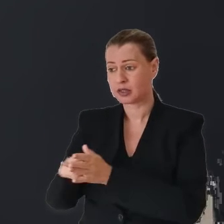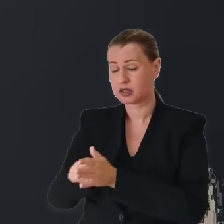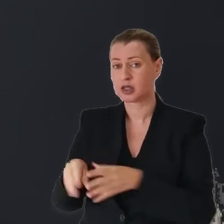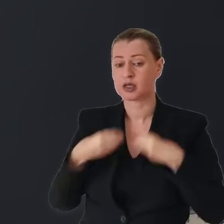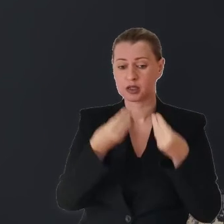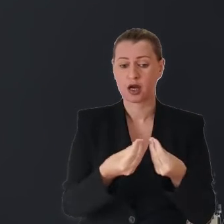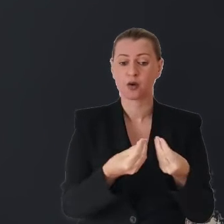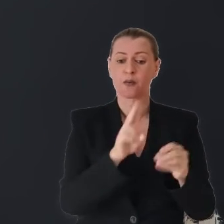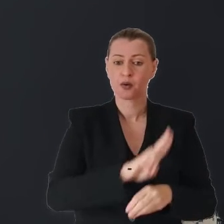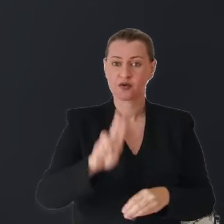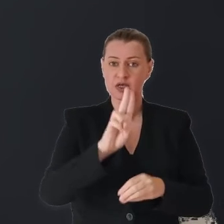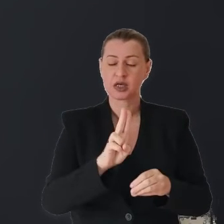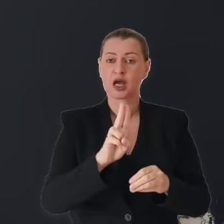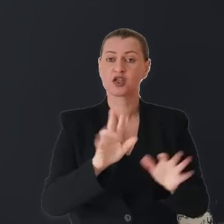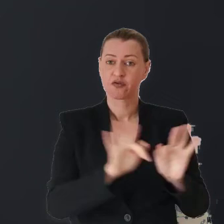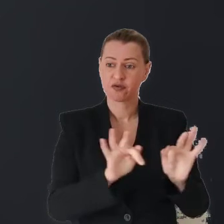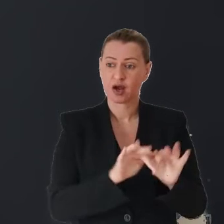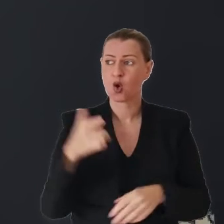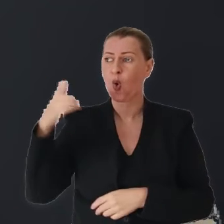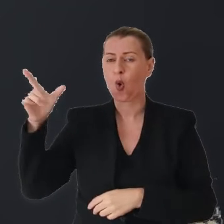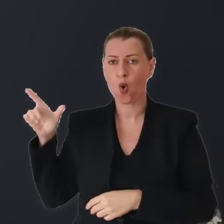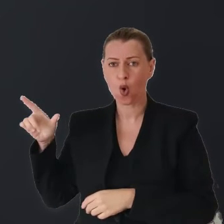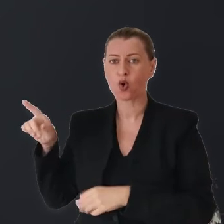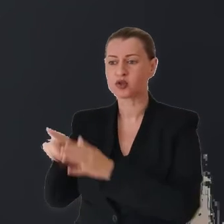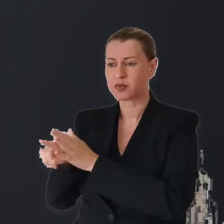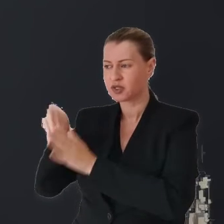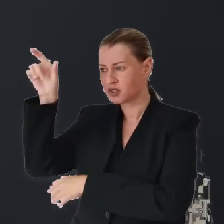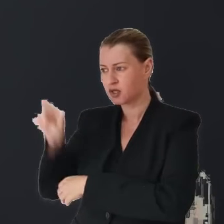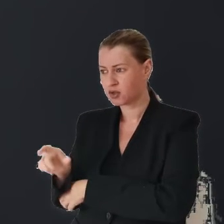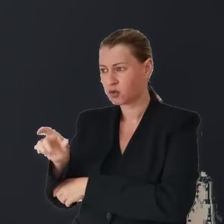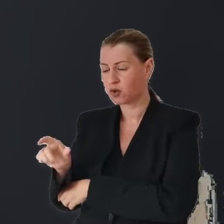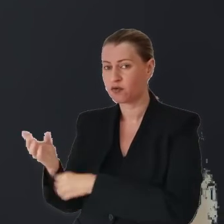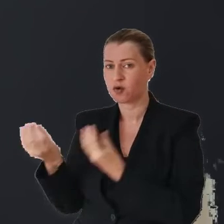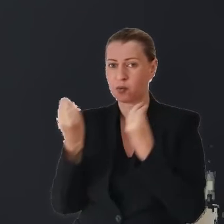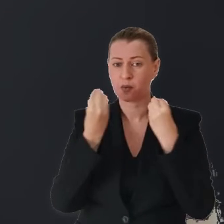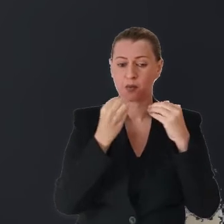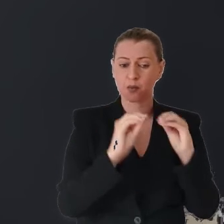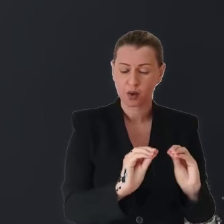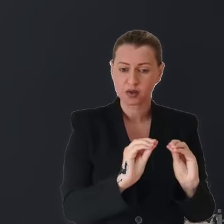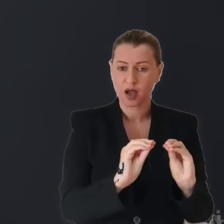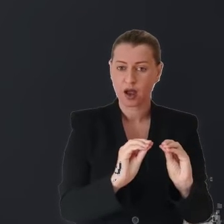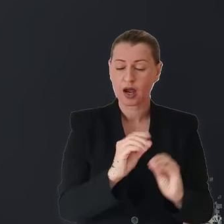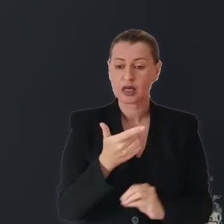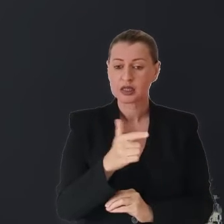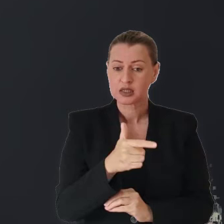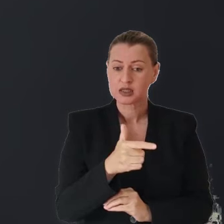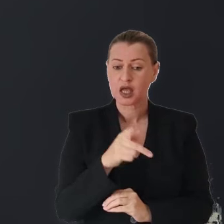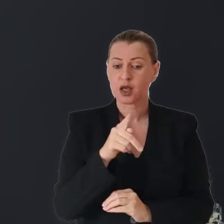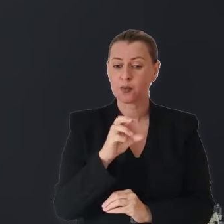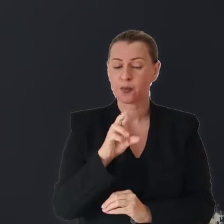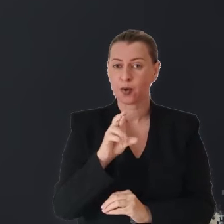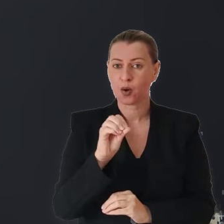Fevale. Os outros pesquisadores, como eu falei, eles vão submeter sem proponente. Eles vão entrar no site